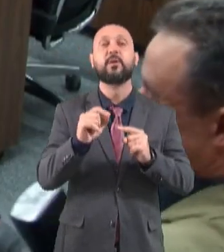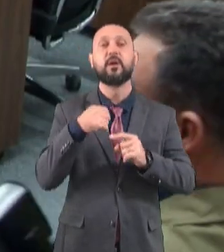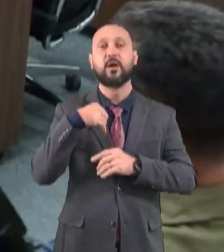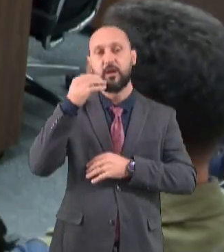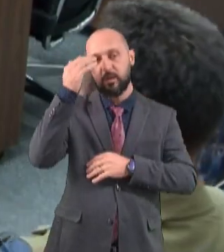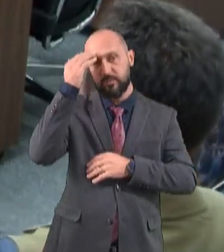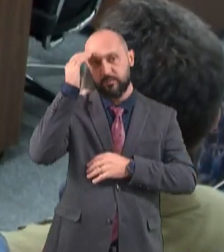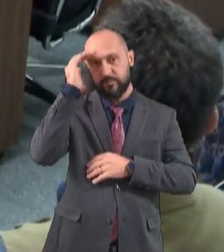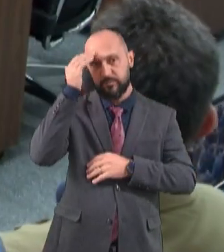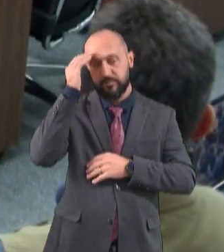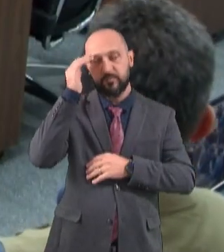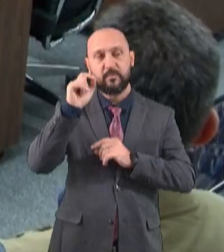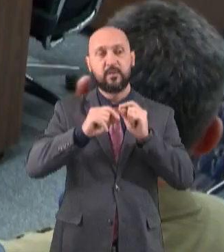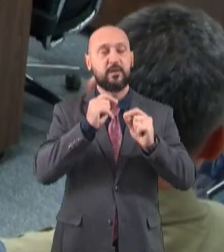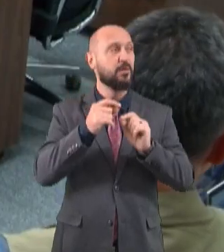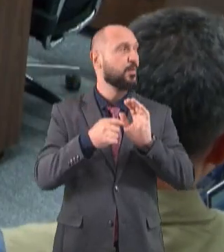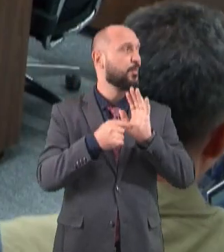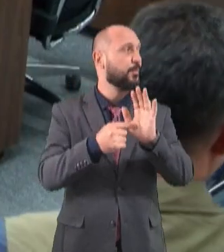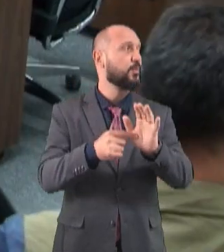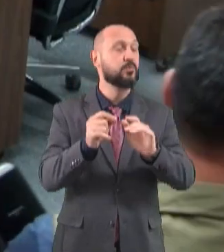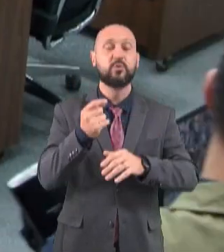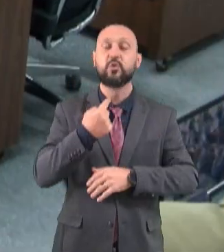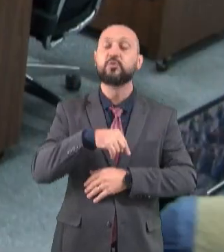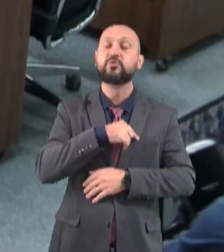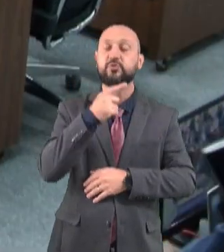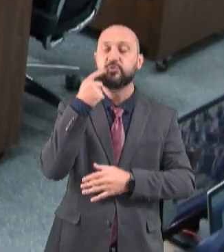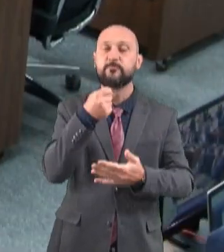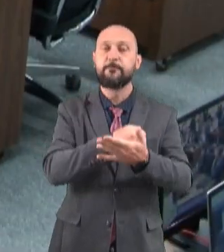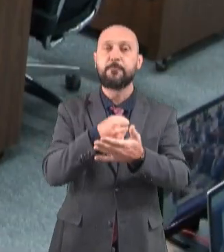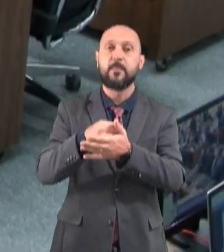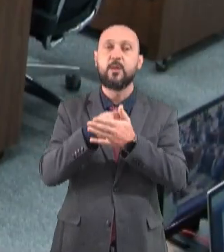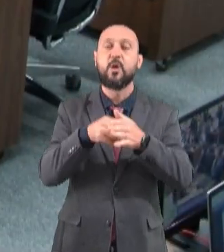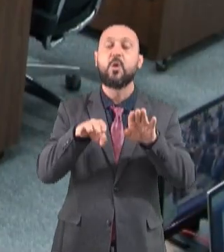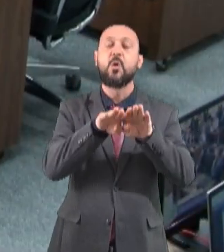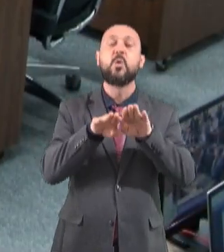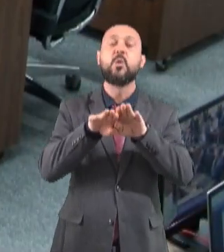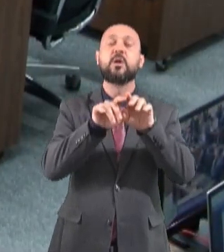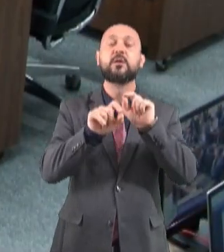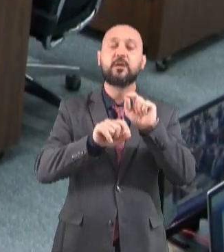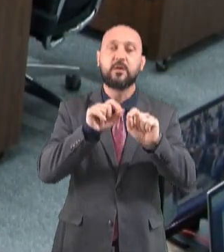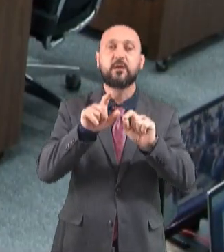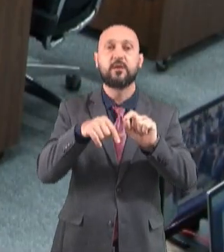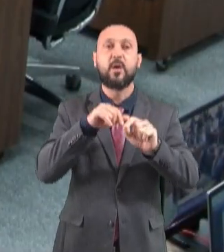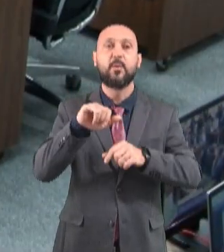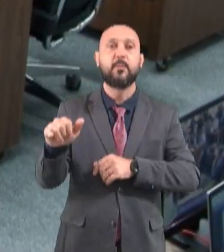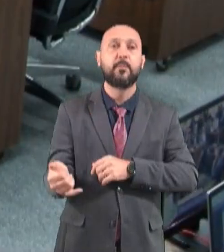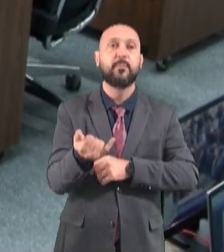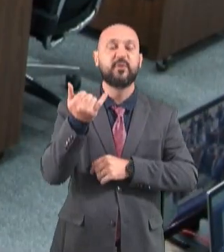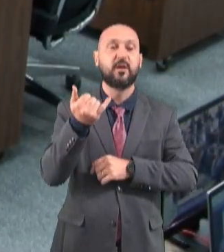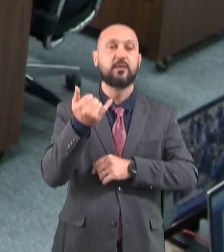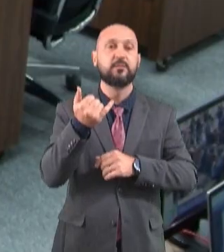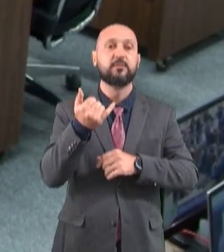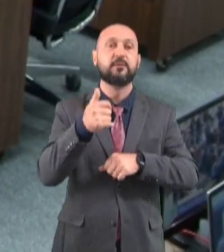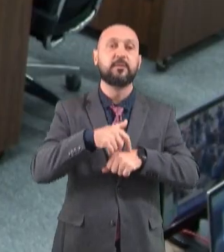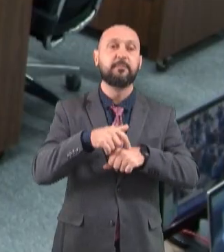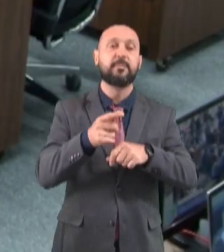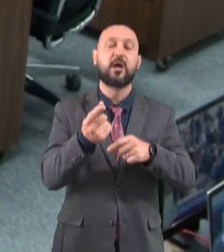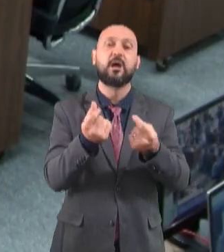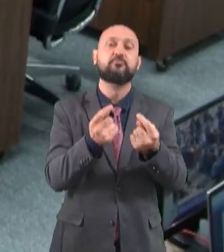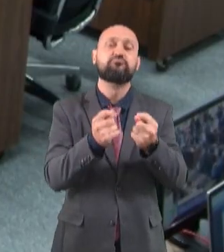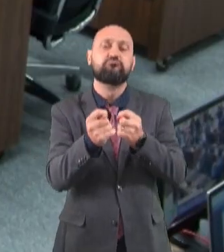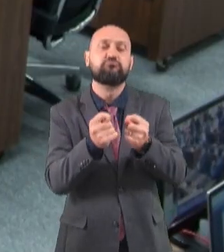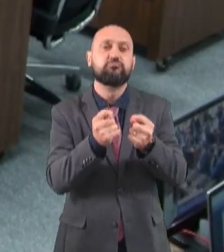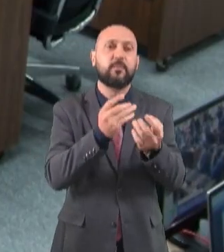de contas, aponta no sentido daquilo que nós mais defendemos e preservamos, que é a oportunidade, neste caso, da